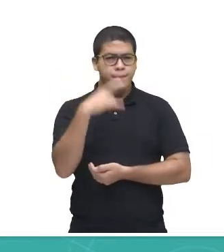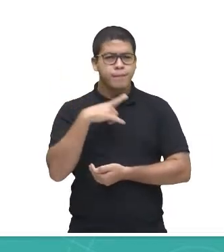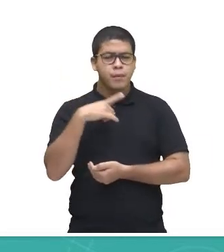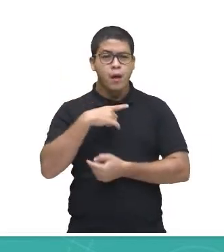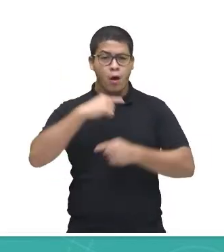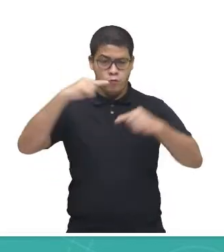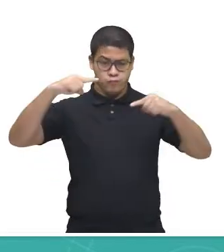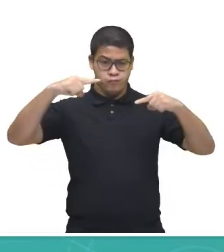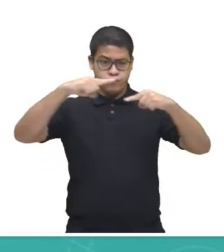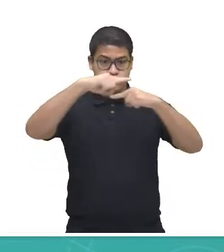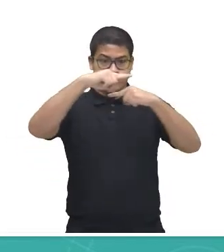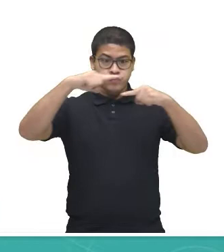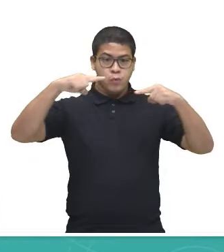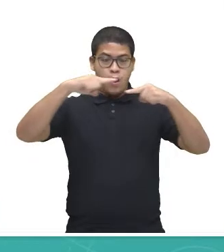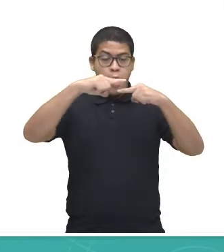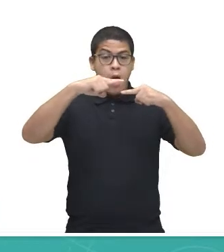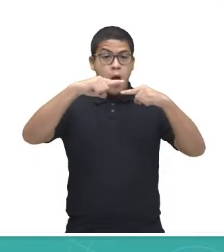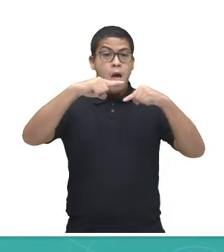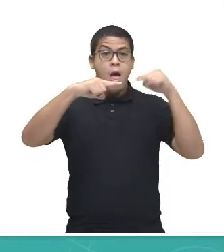aquelas retas